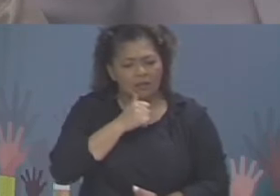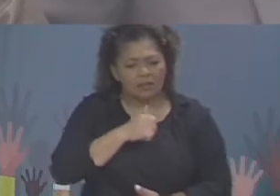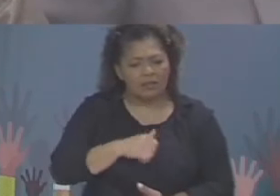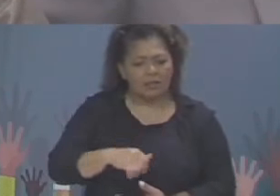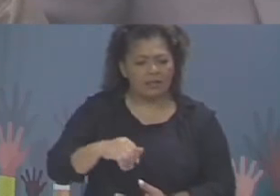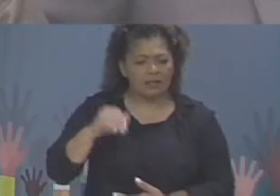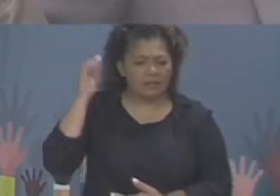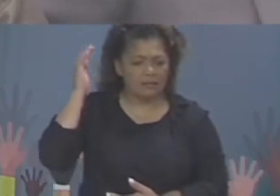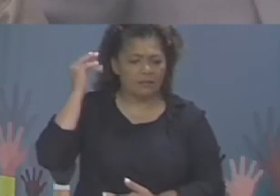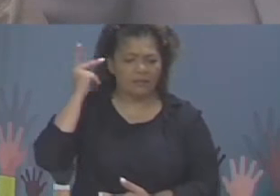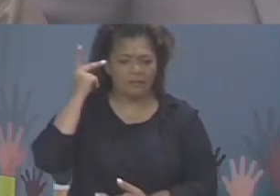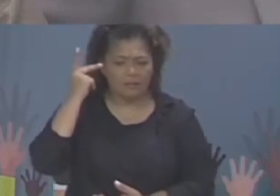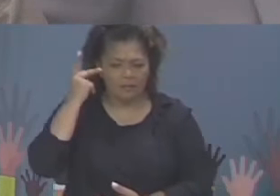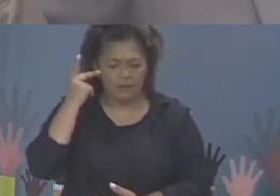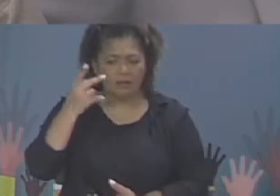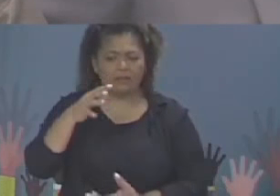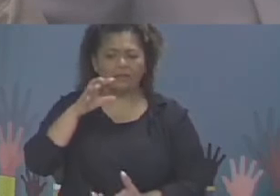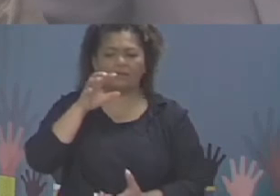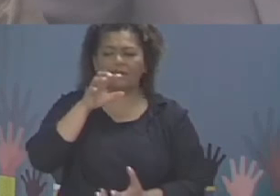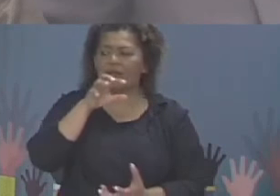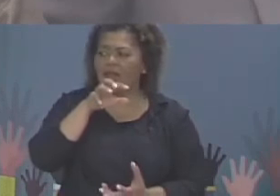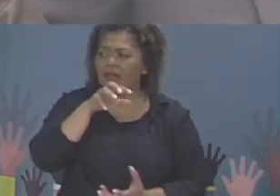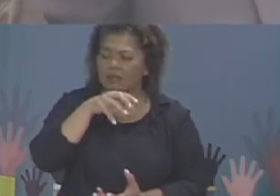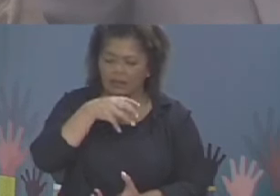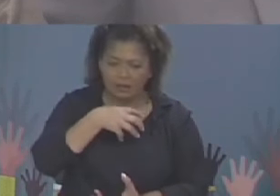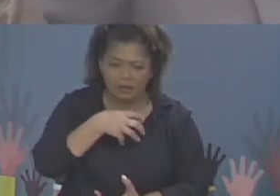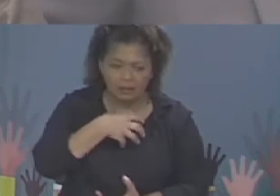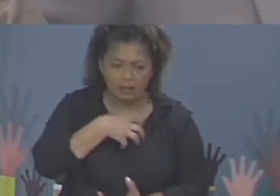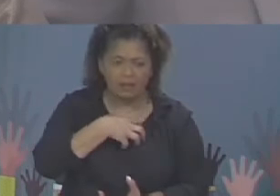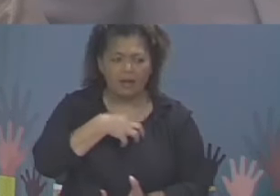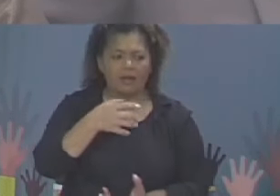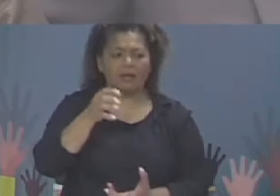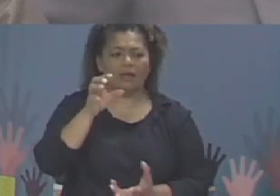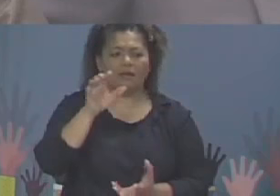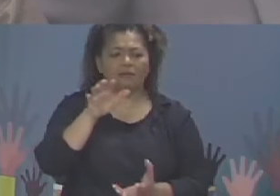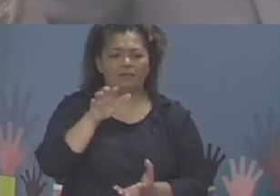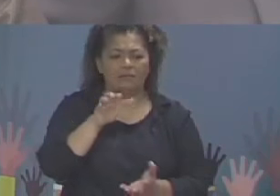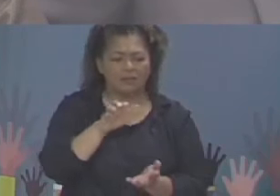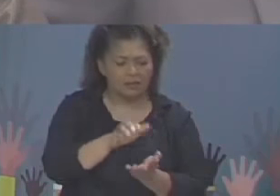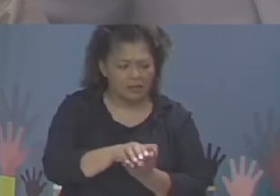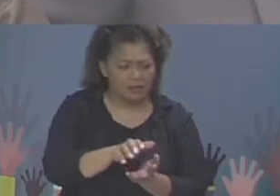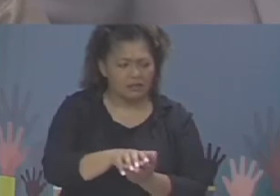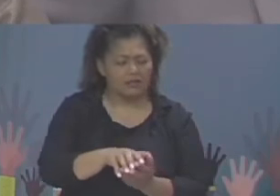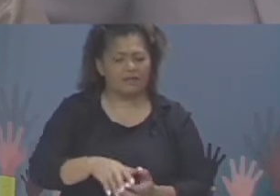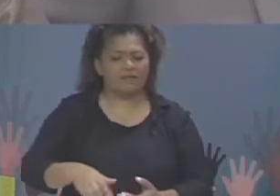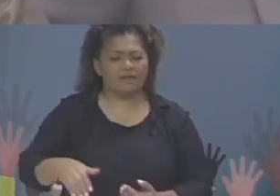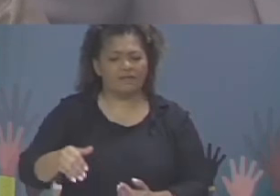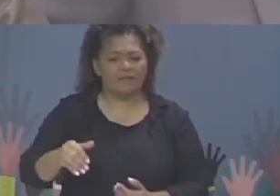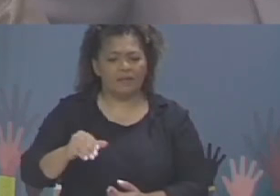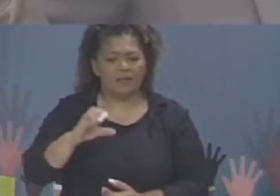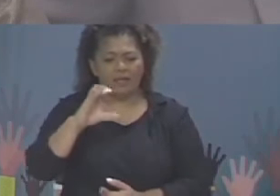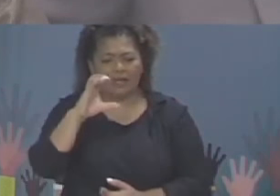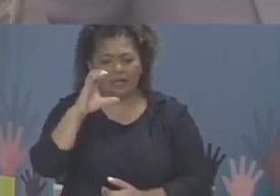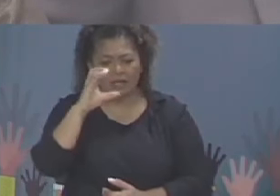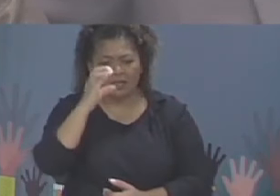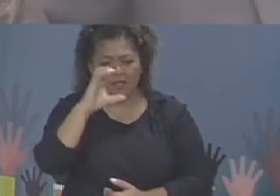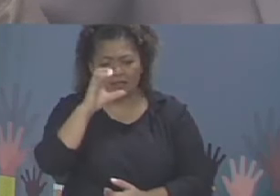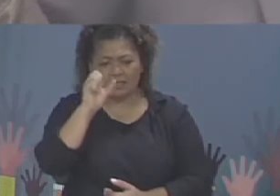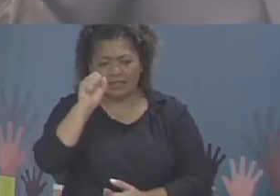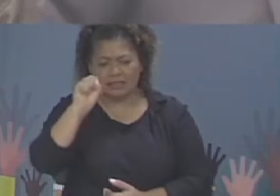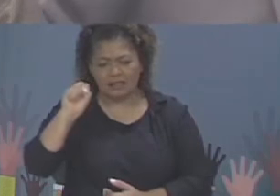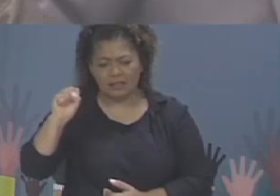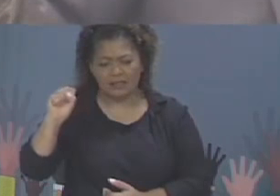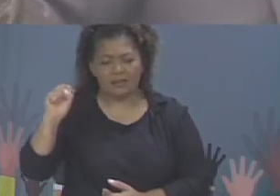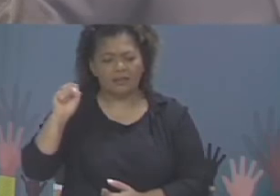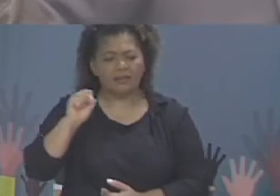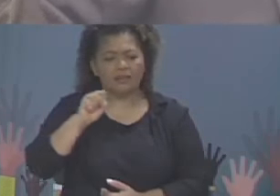Peixoto, que é da Bahia, a Rosângela Francisquini, do Rio Grande do Norte, o Roberto Cruz, que é de Santa Catarina, a Silvânia Queiroga, da Paraíba, a